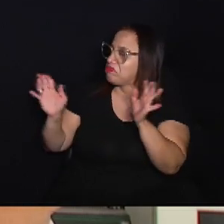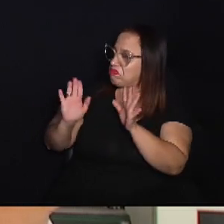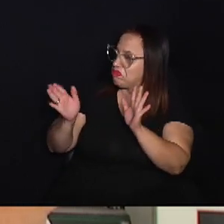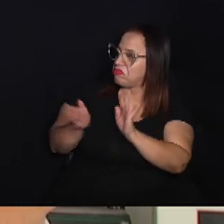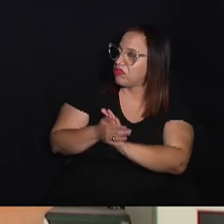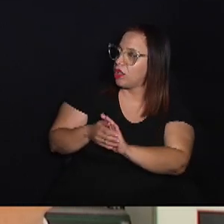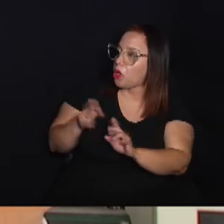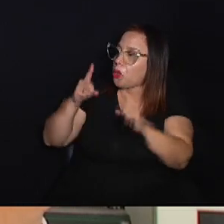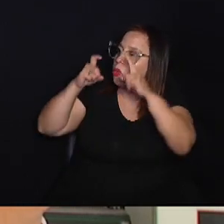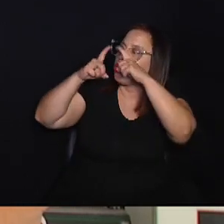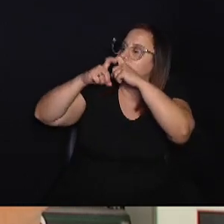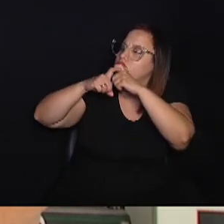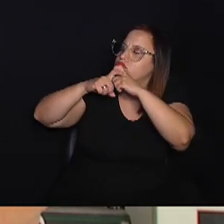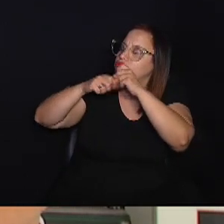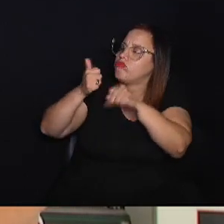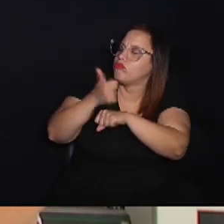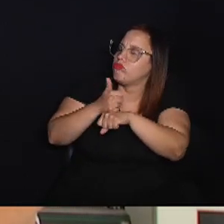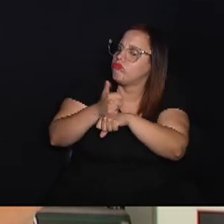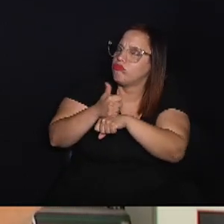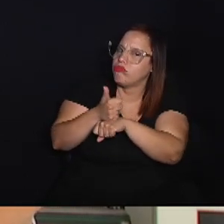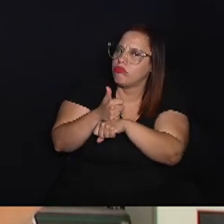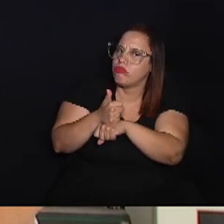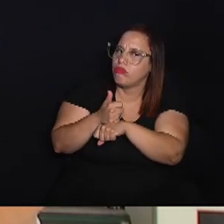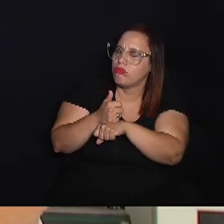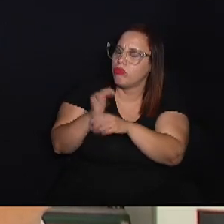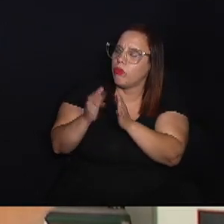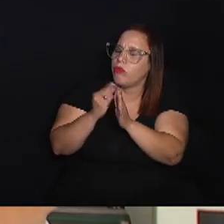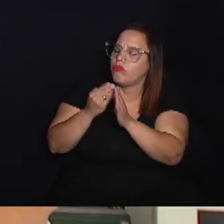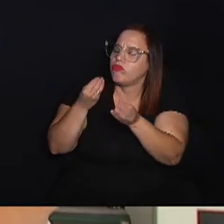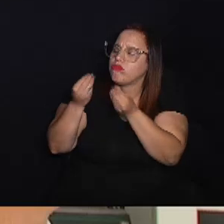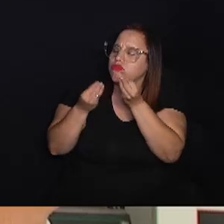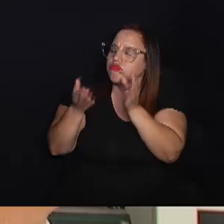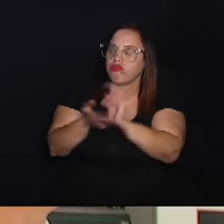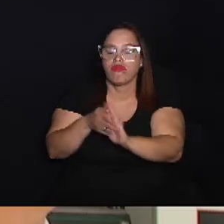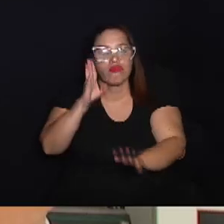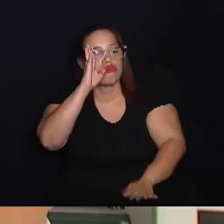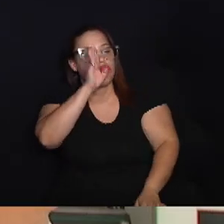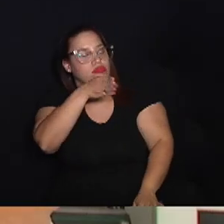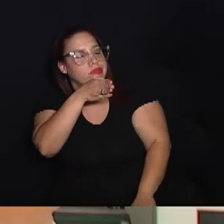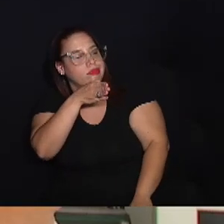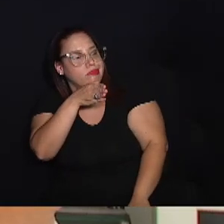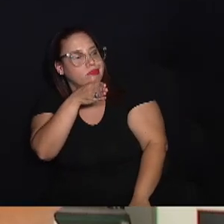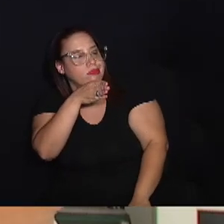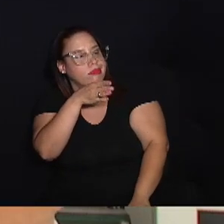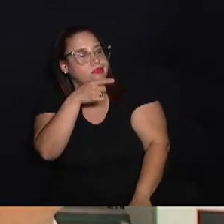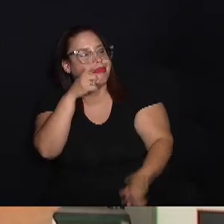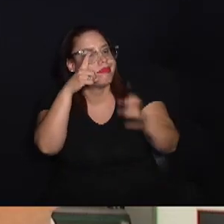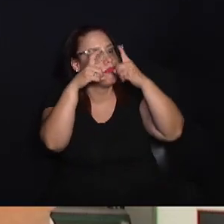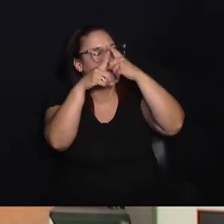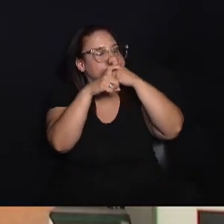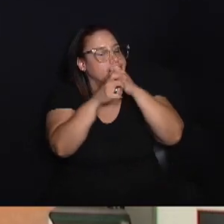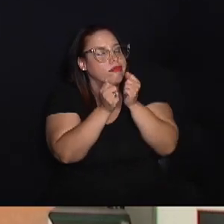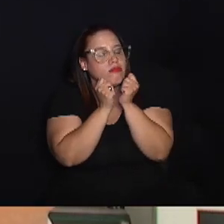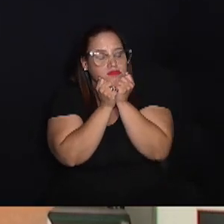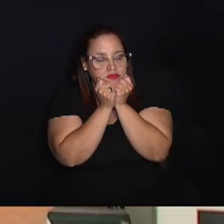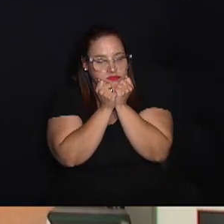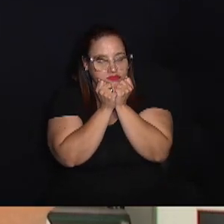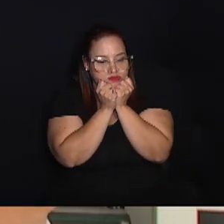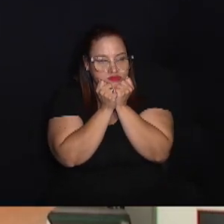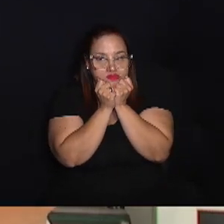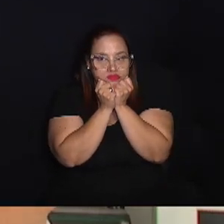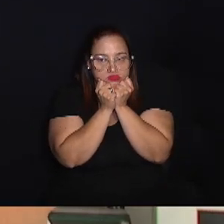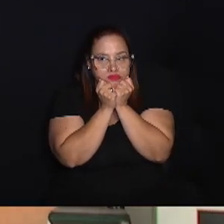os desafios da profissão de bibliotecário, quais são? Os principais desafios